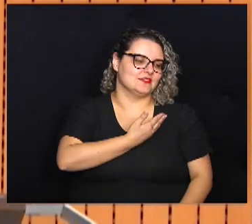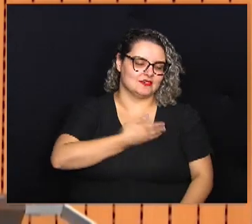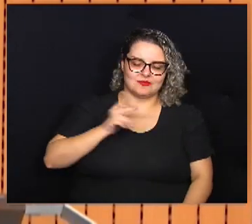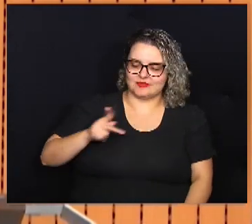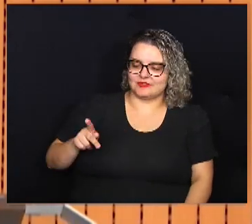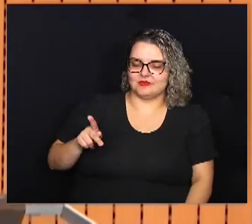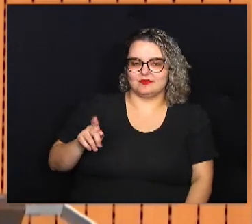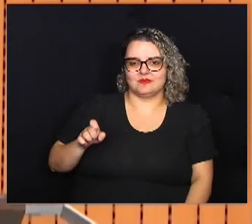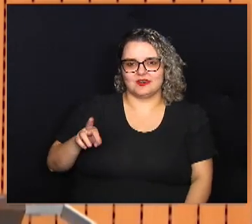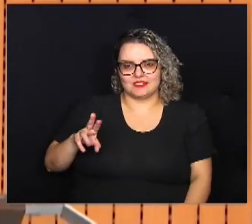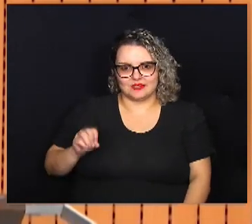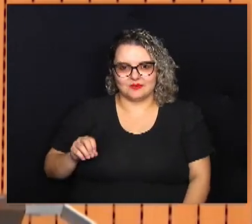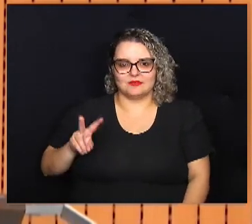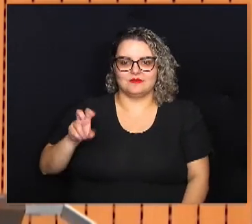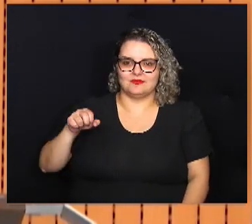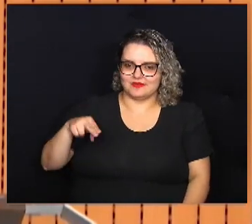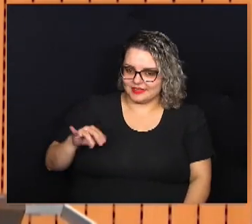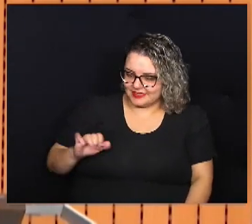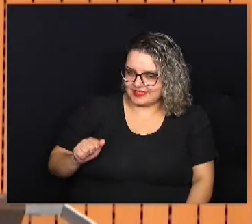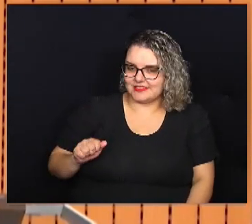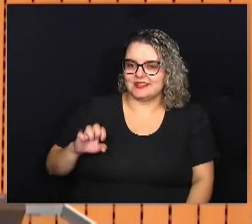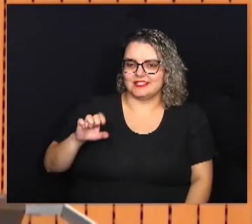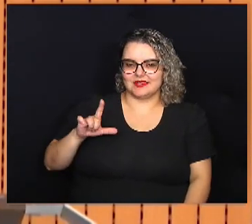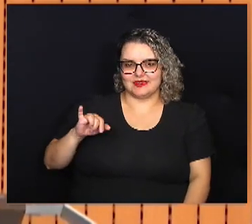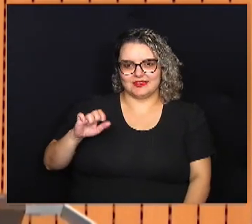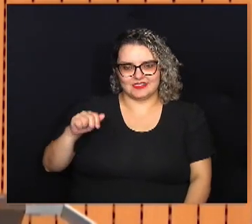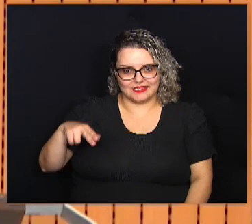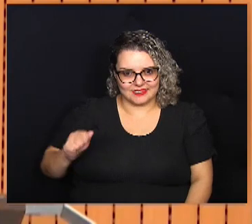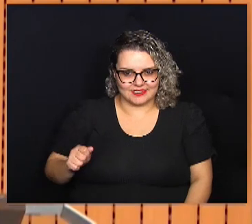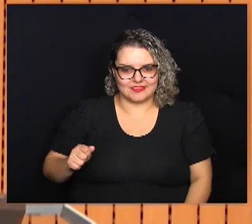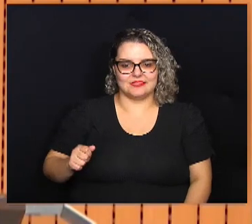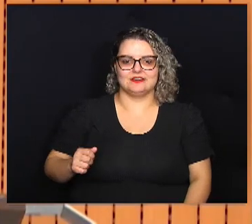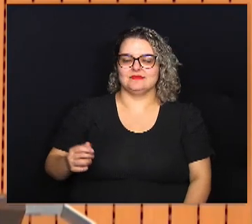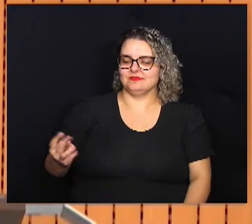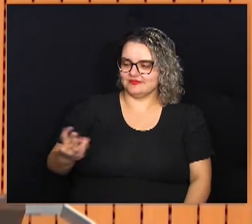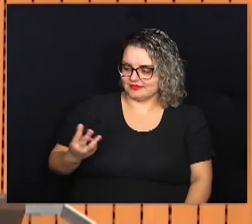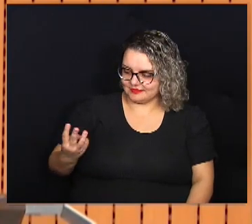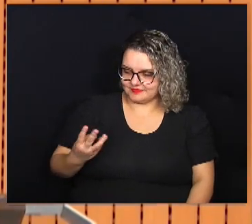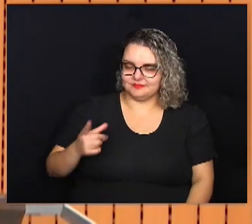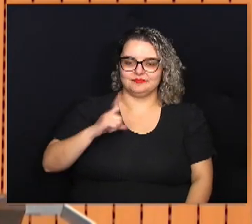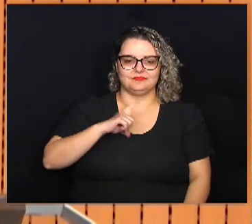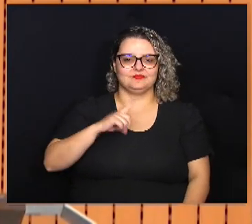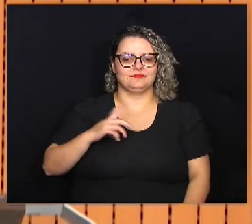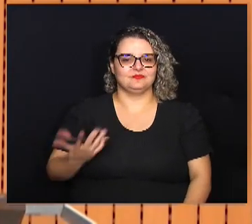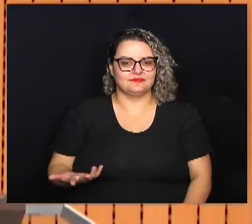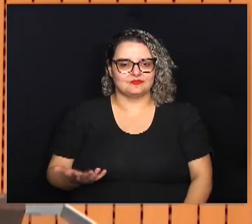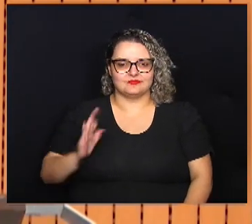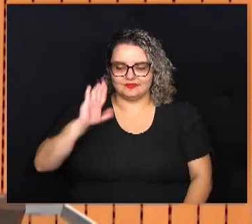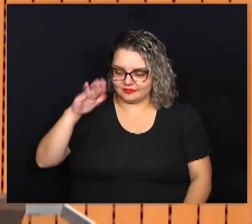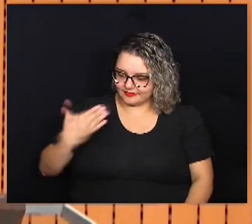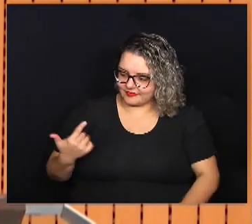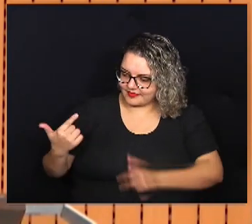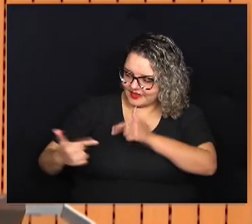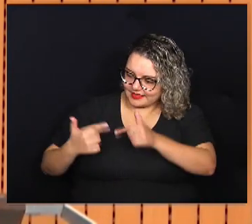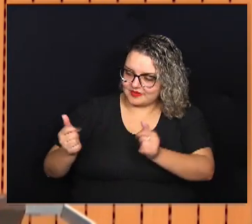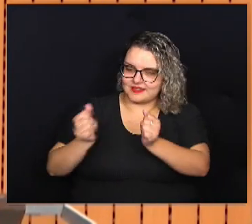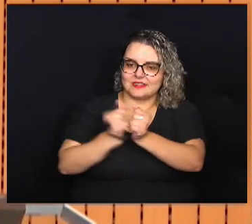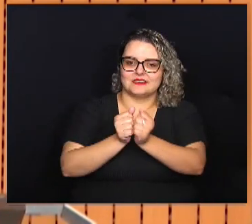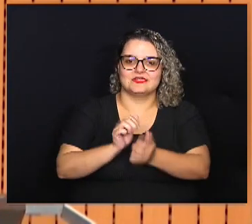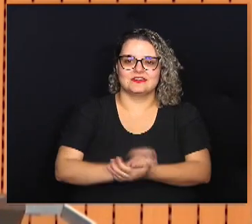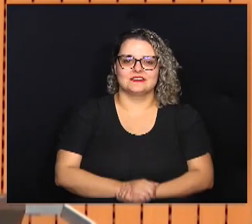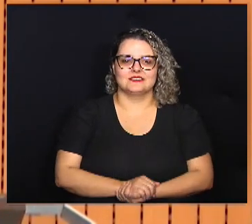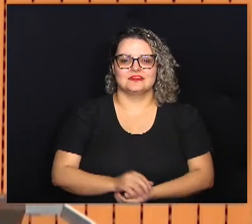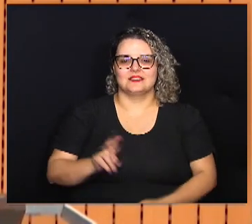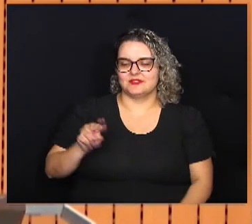Pedro, professora Vânia, professora Eliane, né, com os quais eu tive a honra de trabalhar no